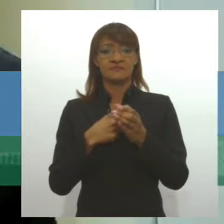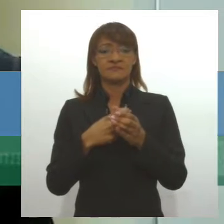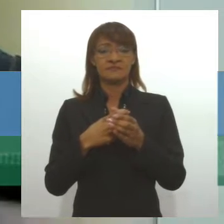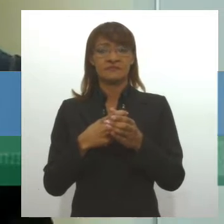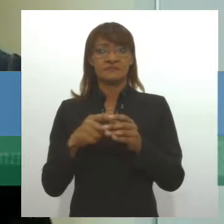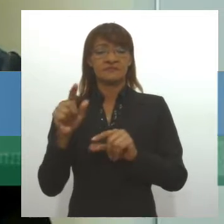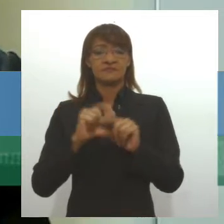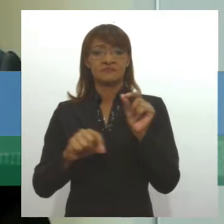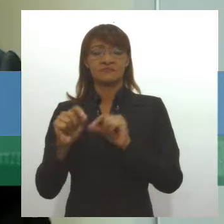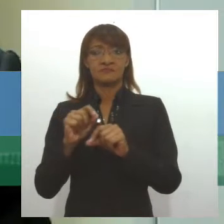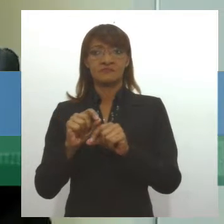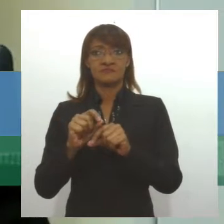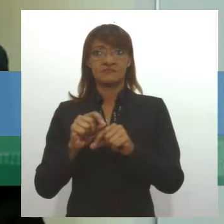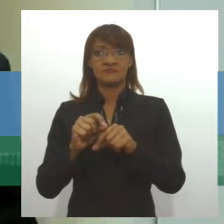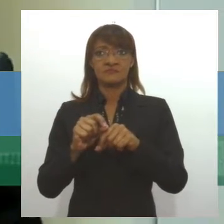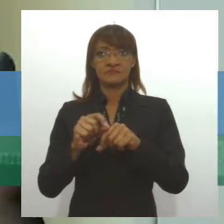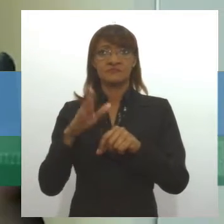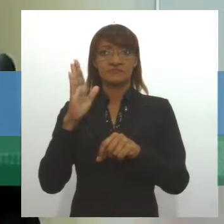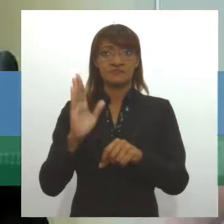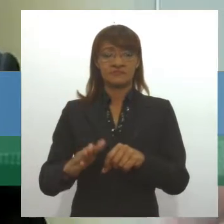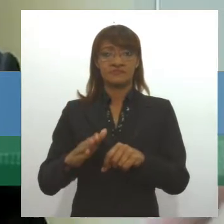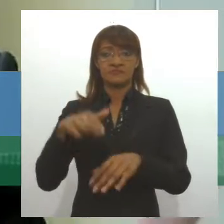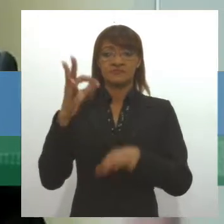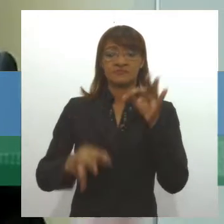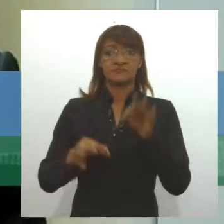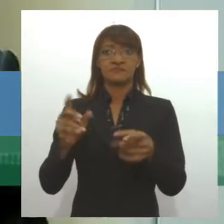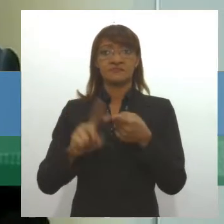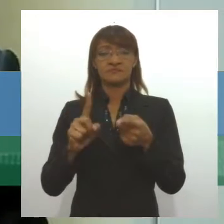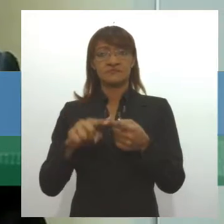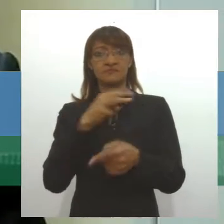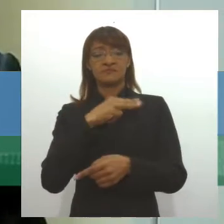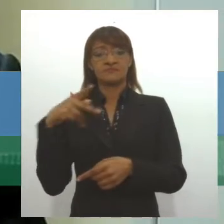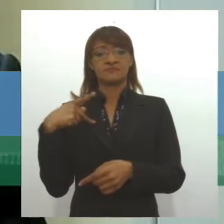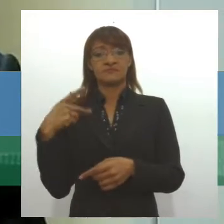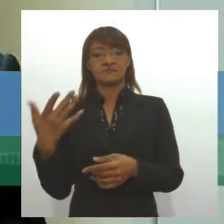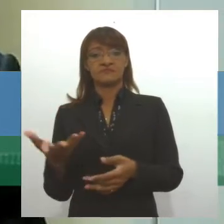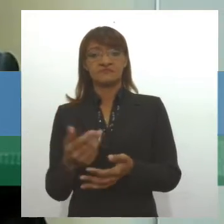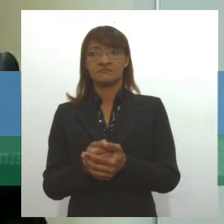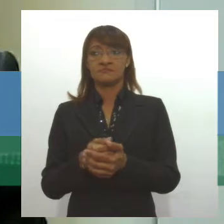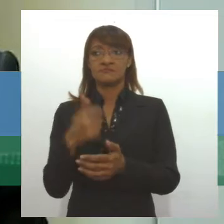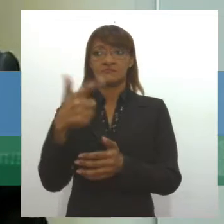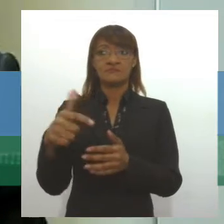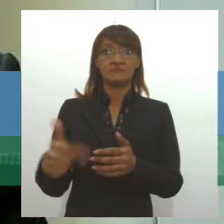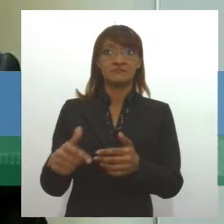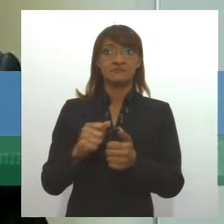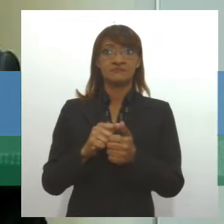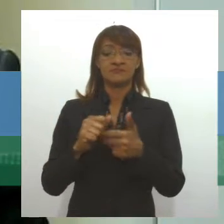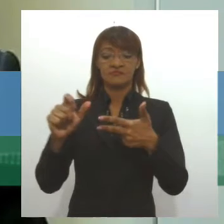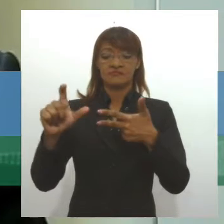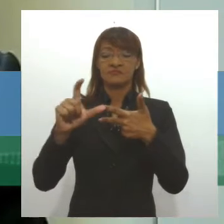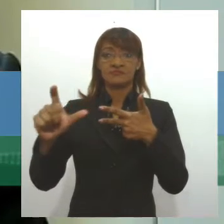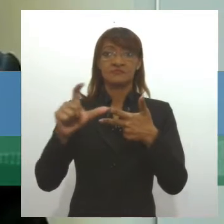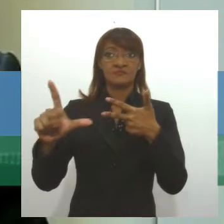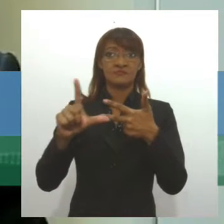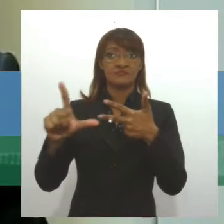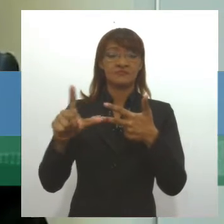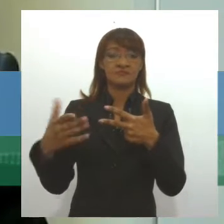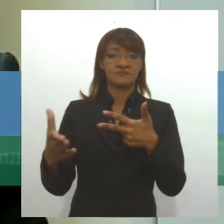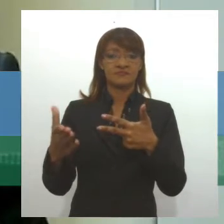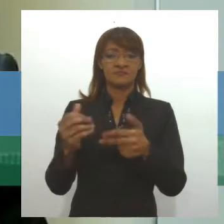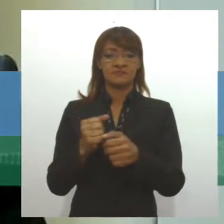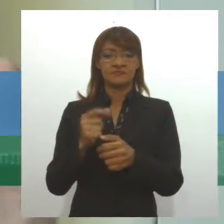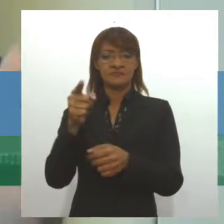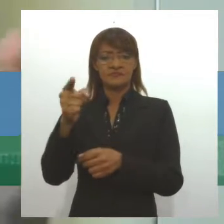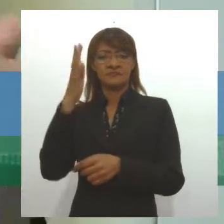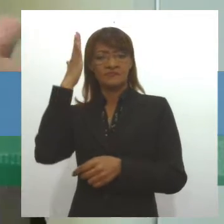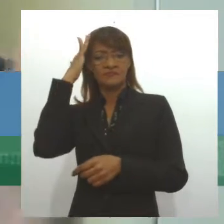informações do Judiciário, do Ministério Público, do que do Executivo e do Legislativo. Só para você ter uma ideia, o primeiro ato da